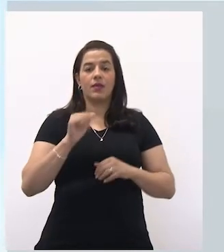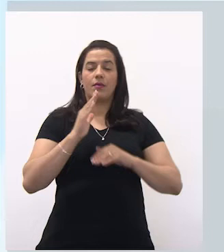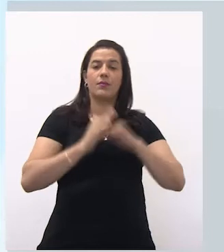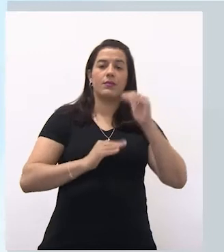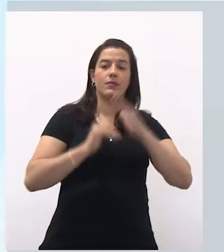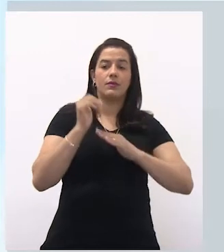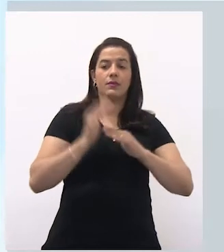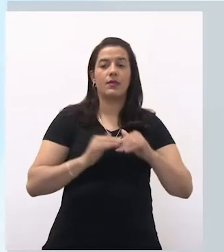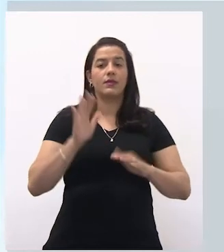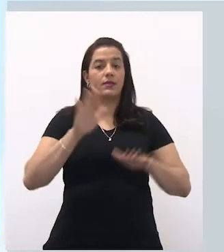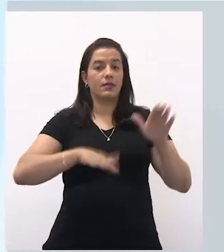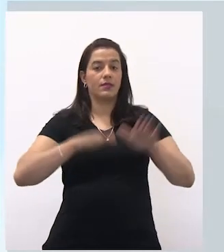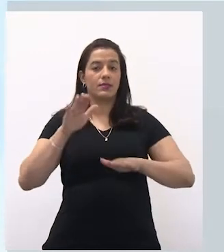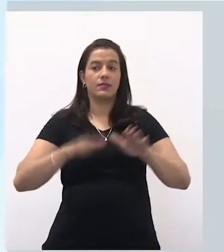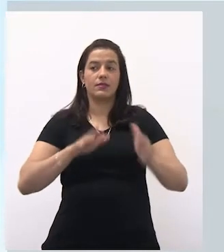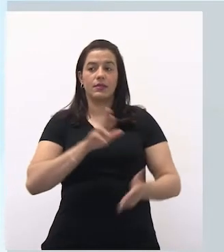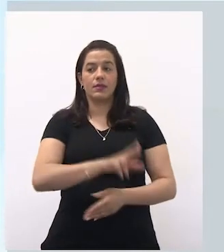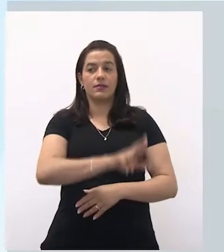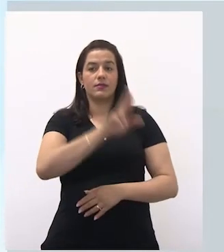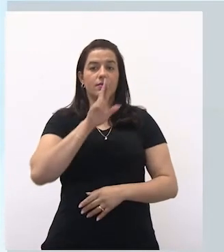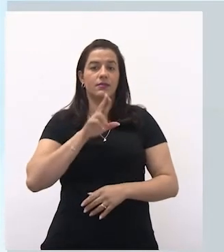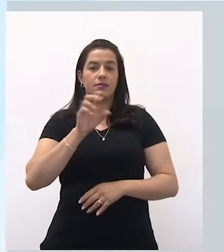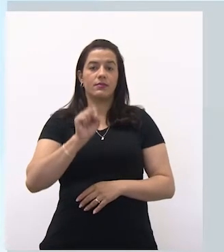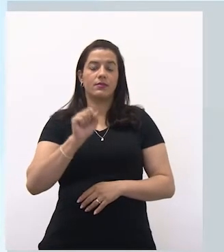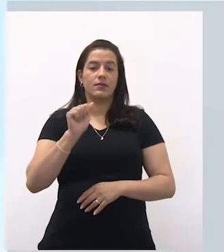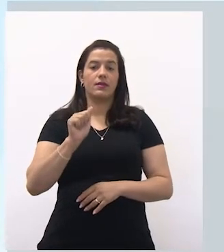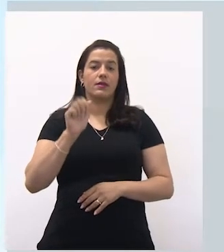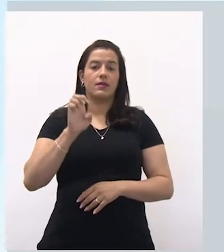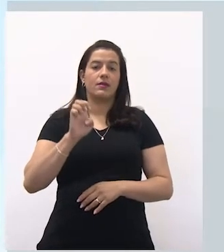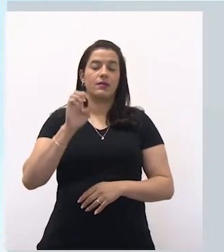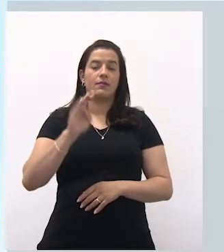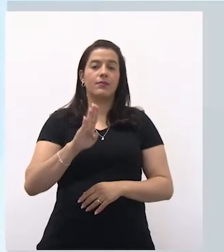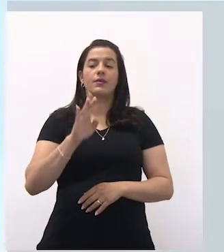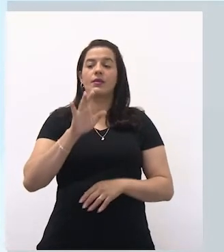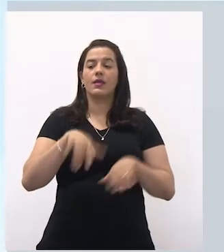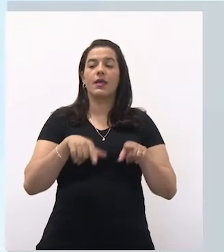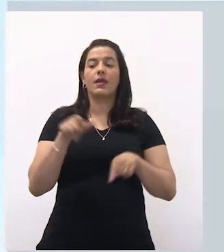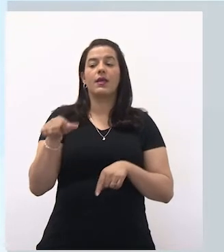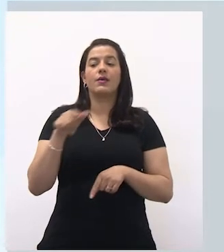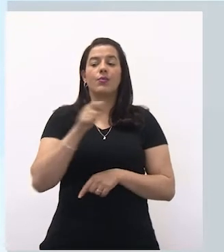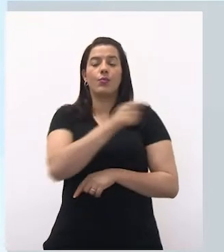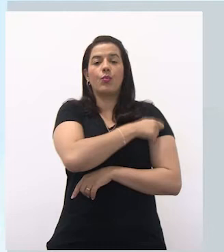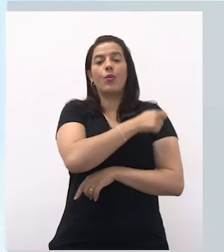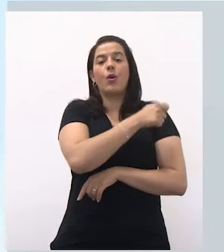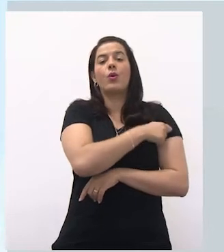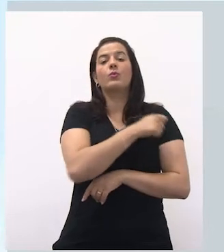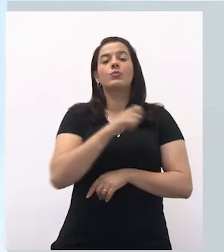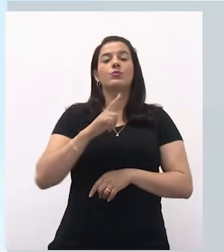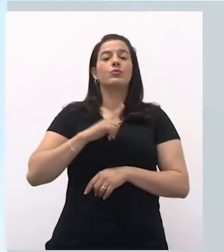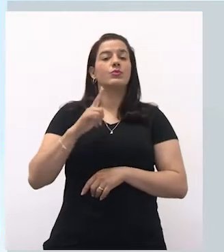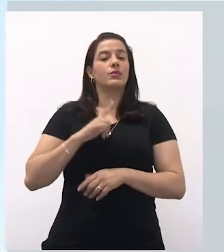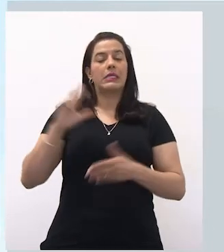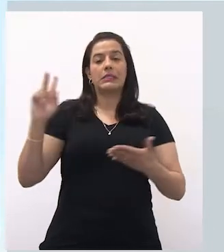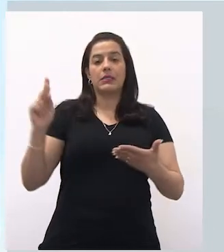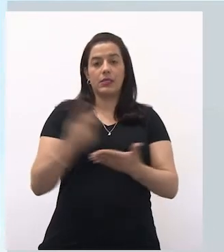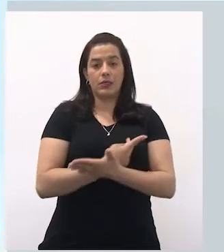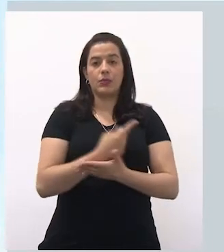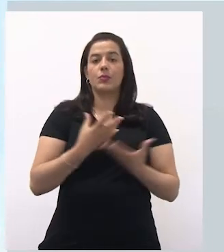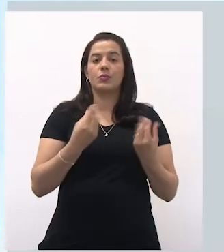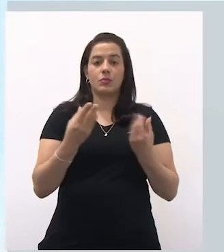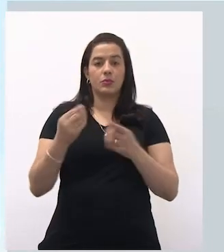nos resultados do SAEB, é uma habilidade que o aluno tem um índice de erro muito